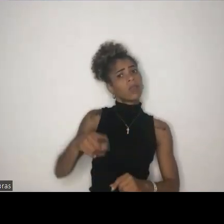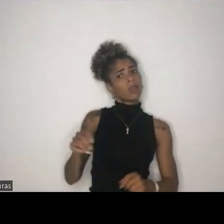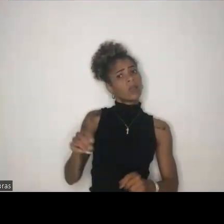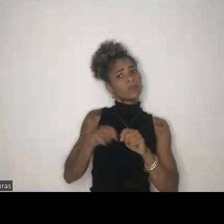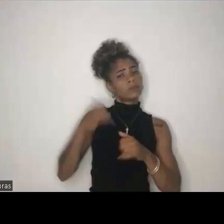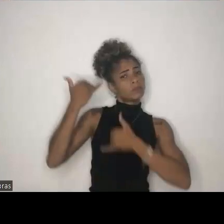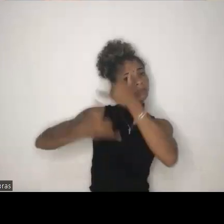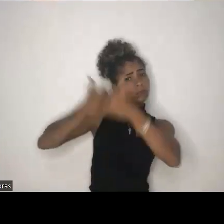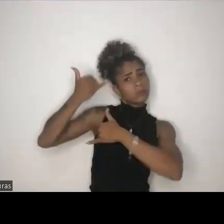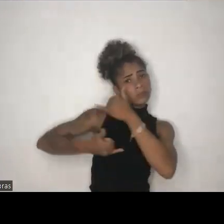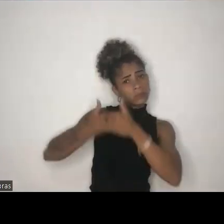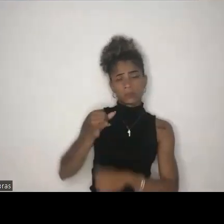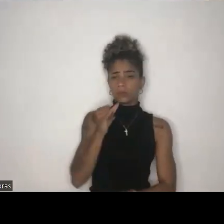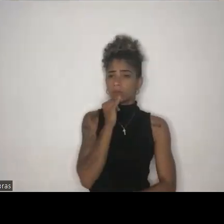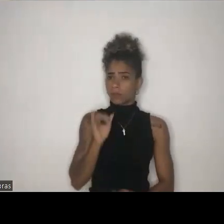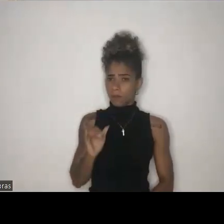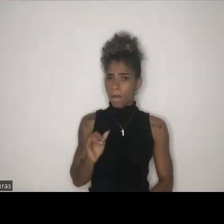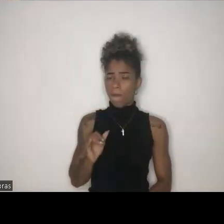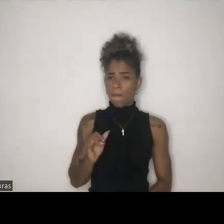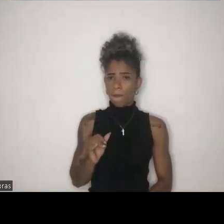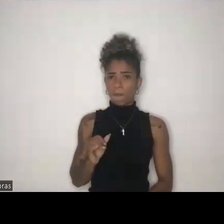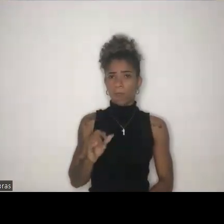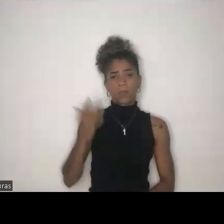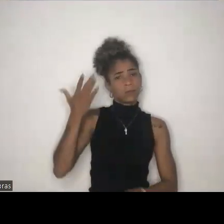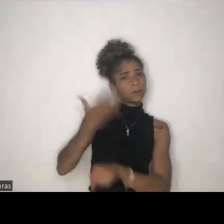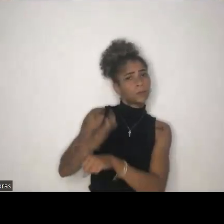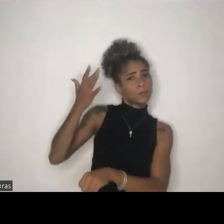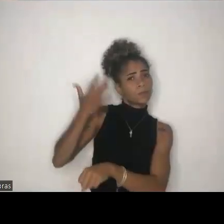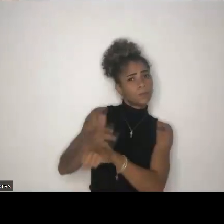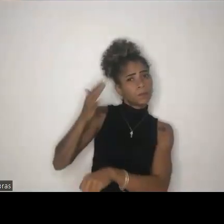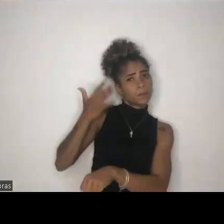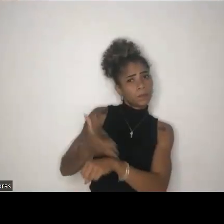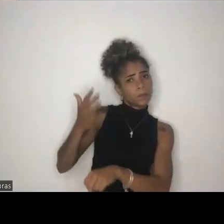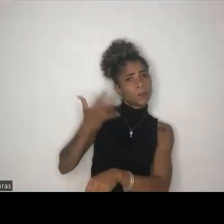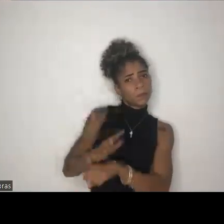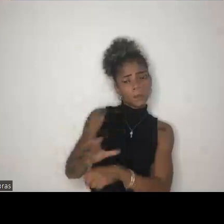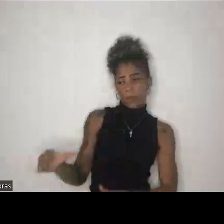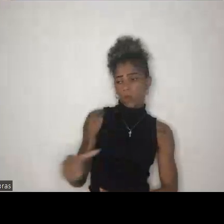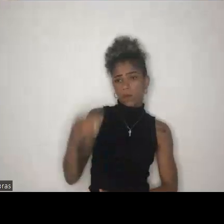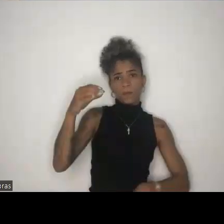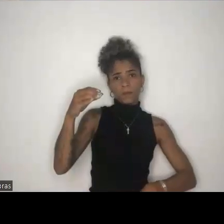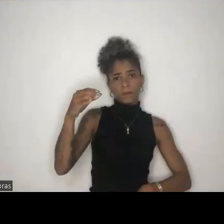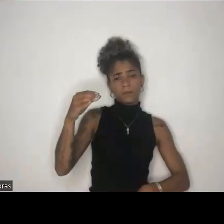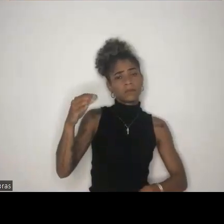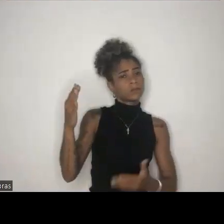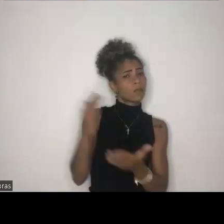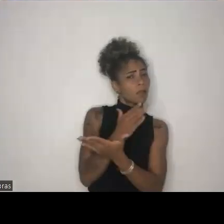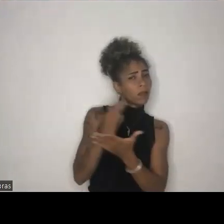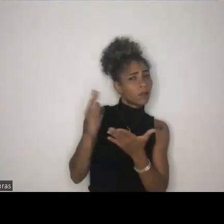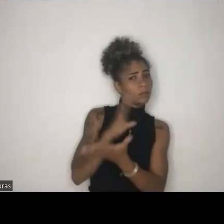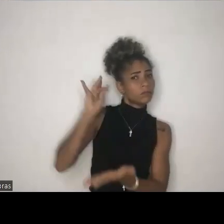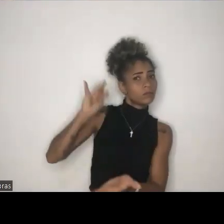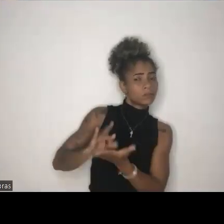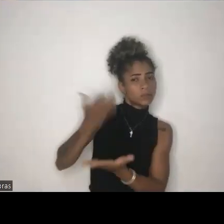em cima do Asher né que é nesse exercício de ir pegando o copo e aqui alguns aí eu comecei realmente a